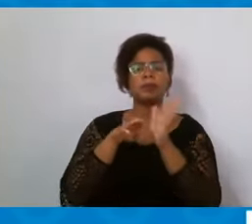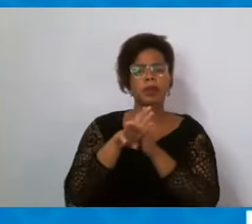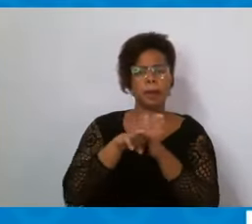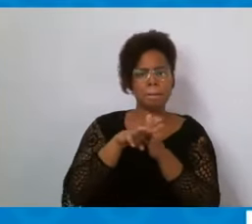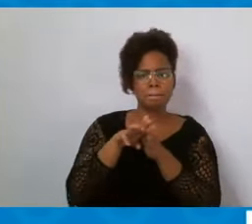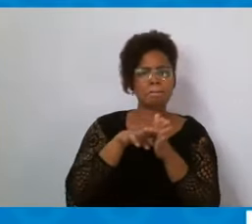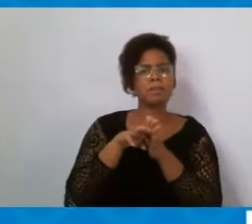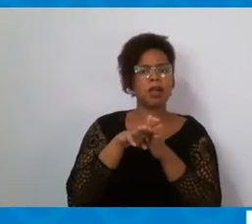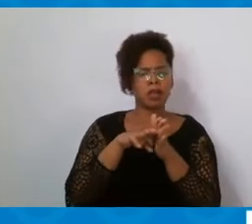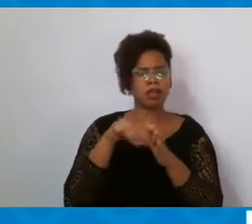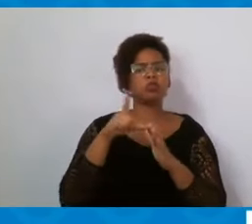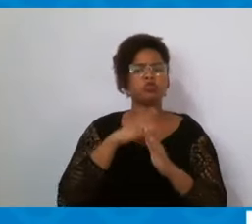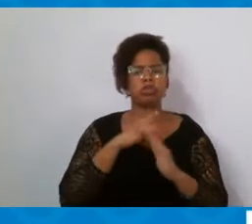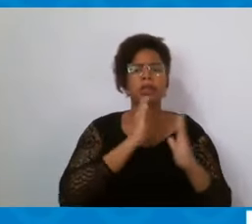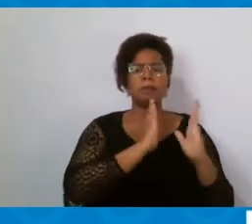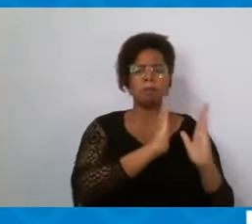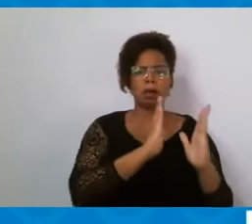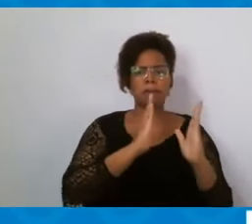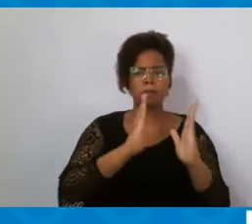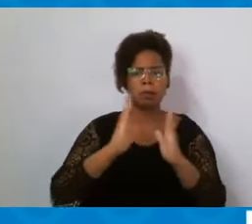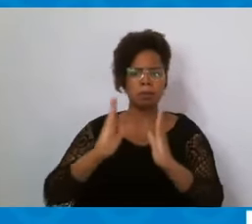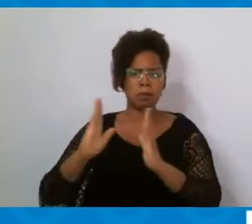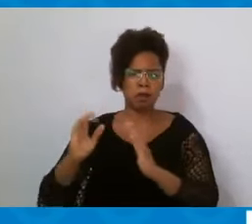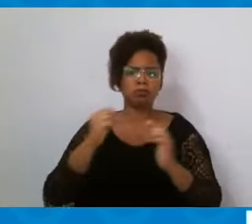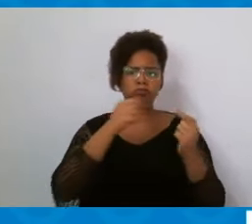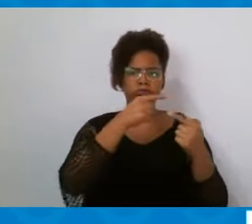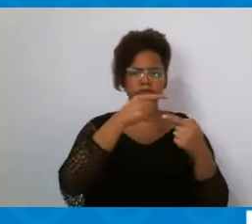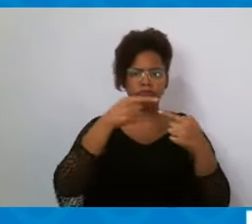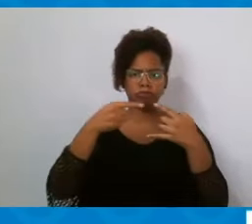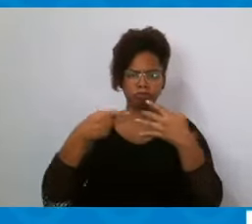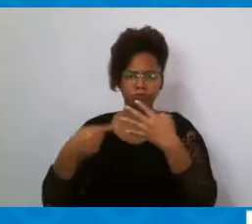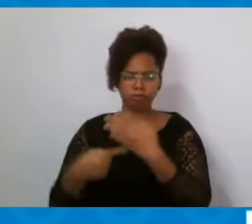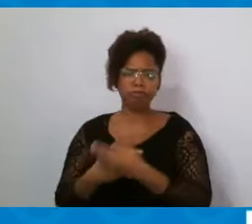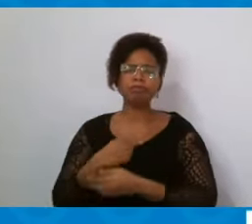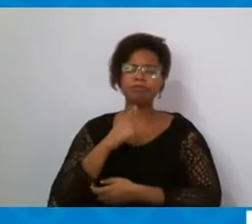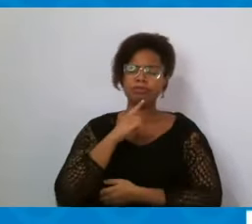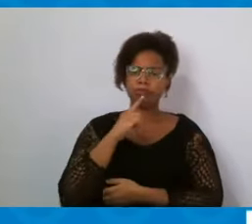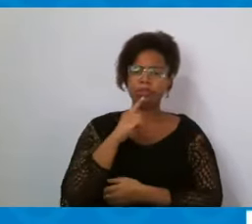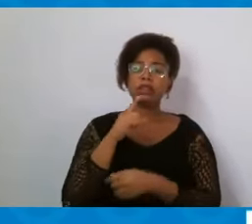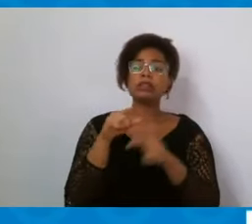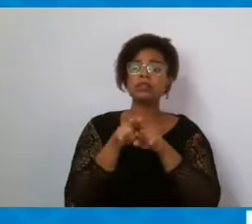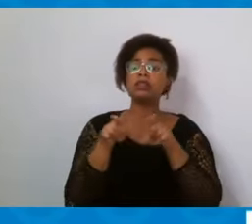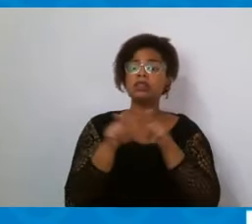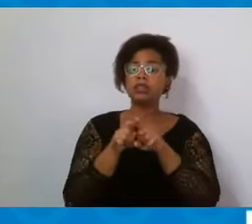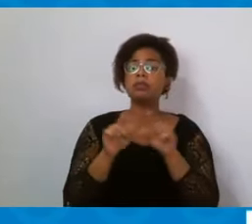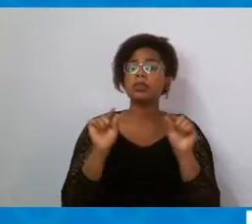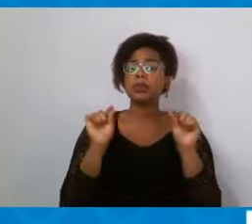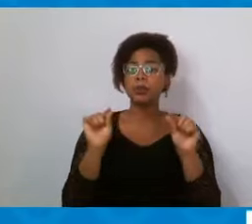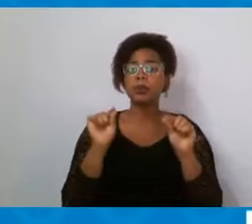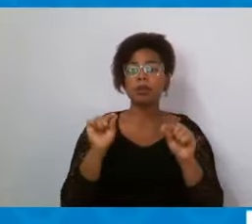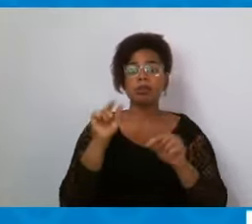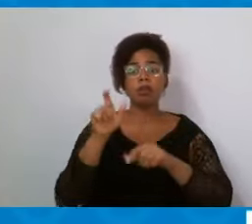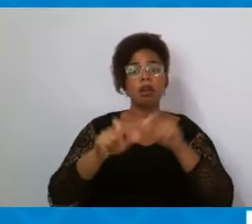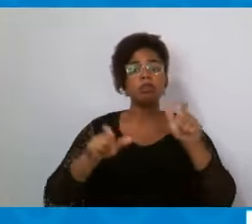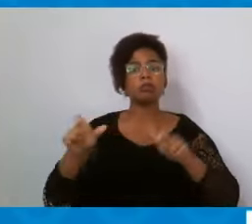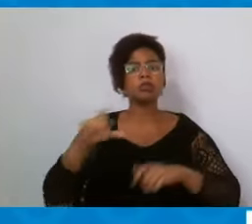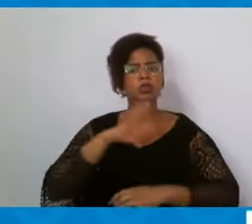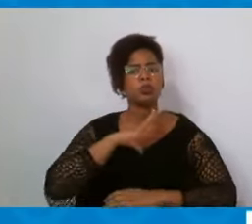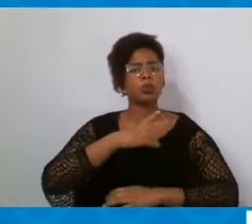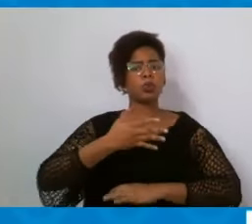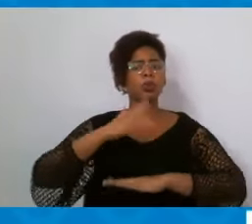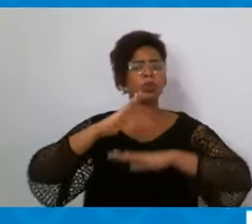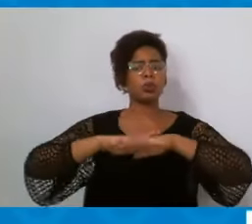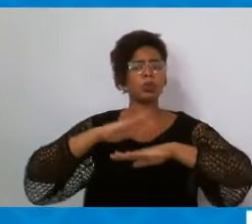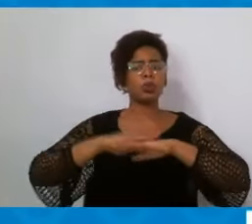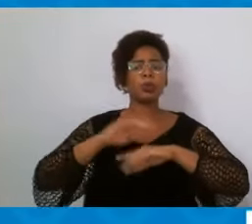conjunto de passos a serem realizados ali, e tem certas disposições das pessoas, e uma delas é a criatividade,